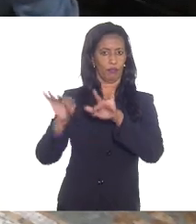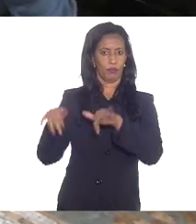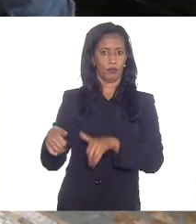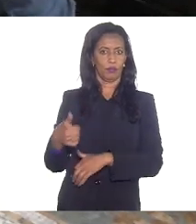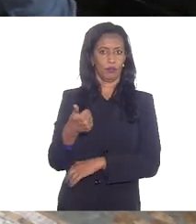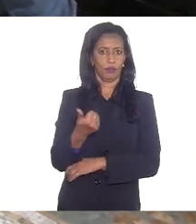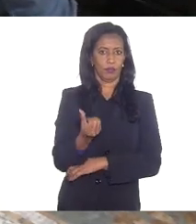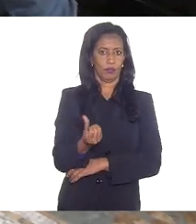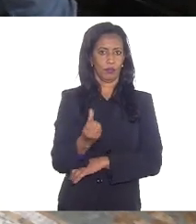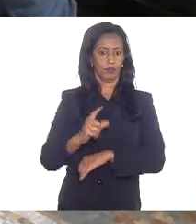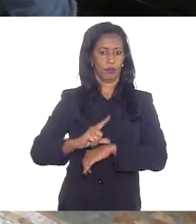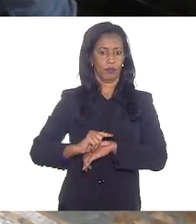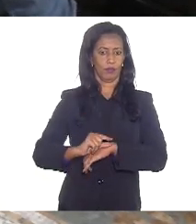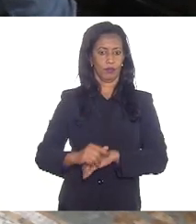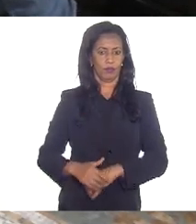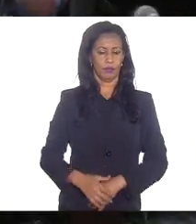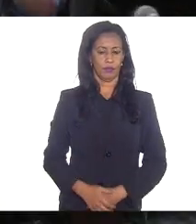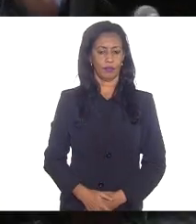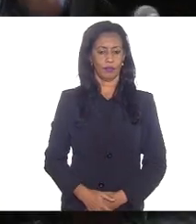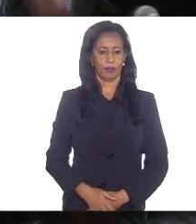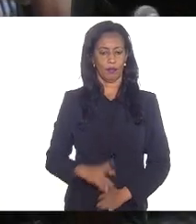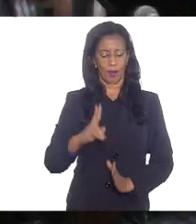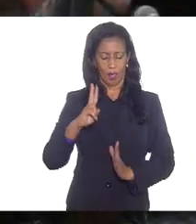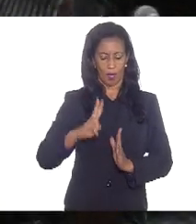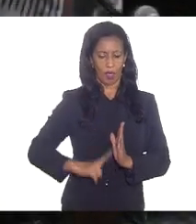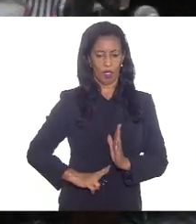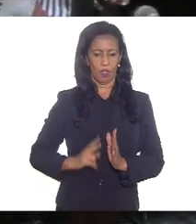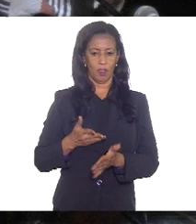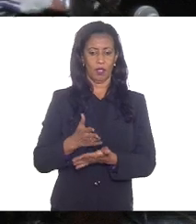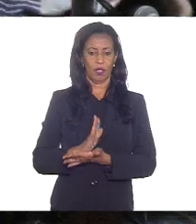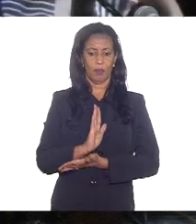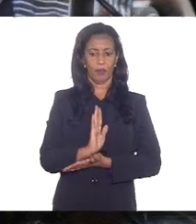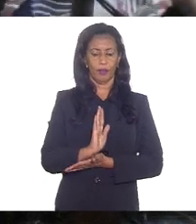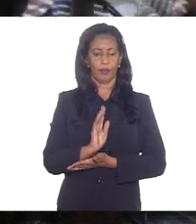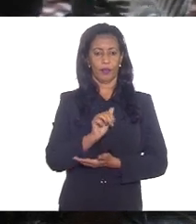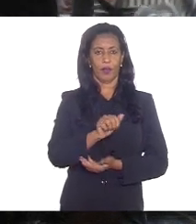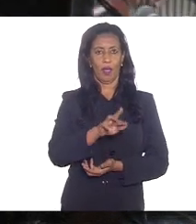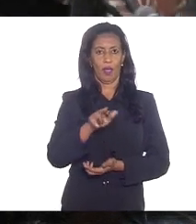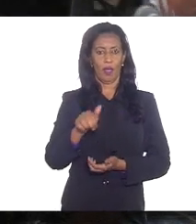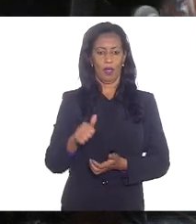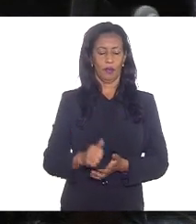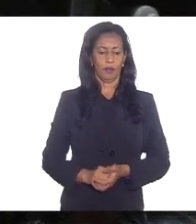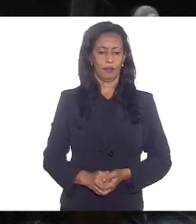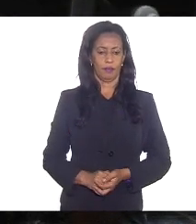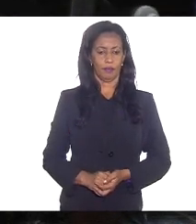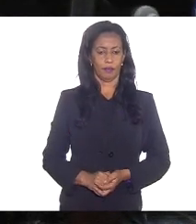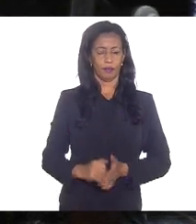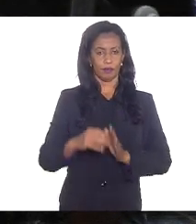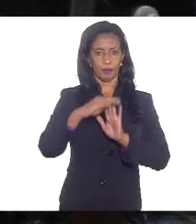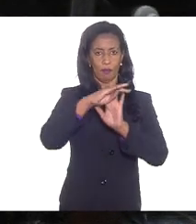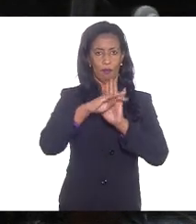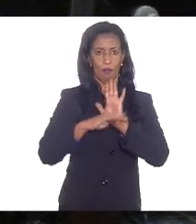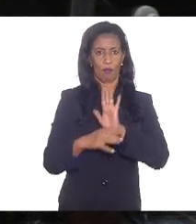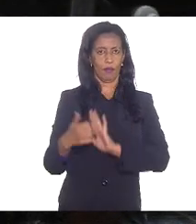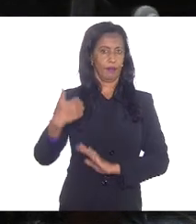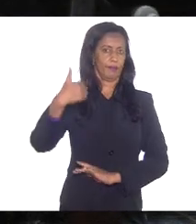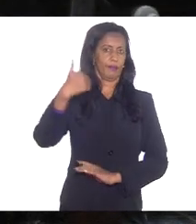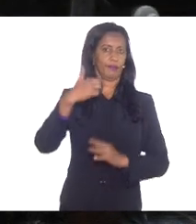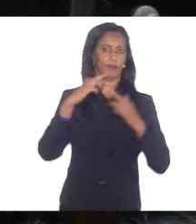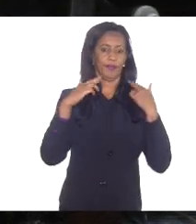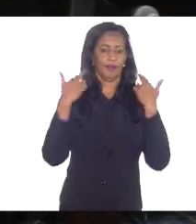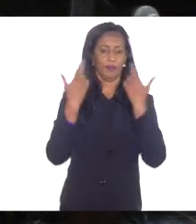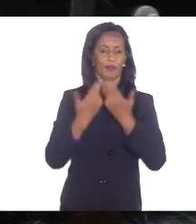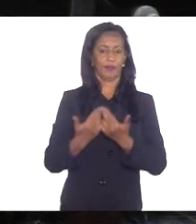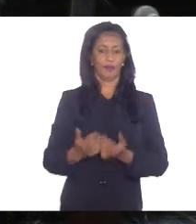encerrou-se às 16h. Lida e aprovada a ata, passa-se à ordem da primeira sessão.